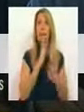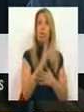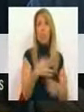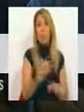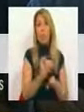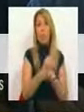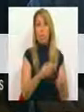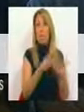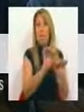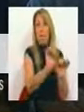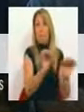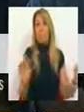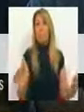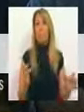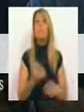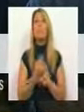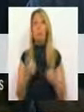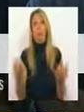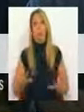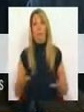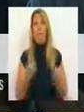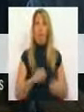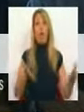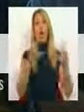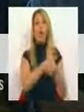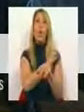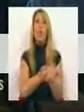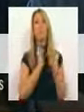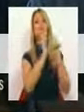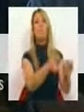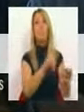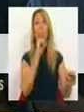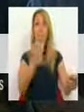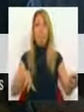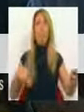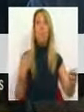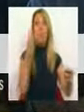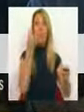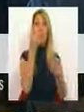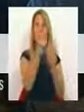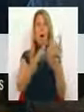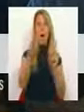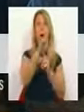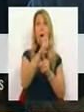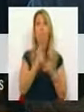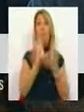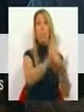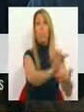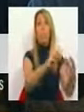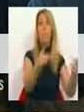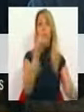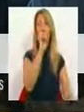função. Sim, porque vêm estas novas competências, mas se calhar não vem um pacote financeiro para as câmaras municipais. Achamos também